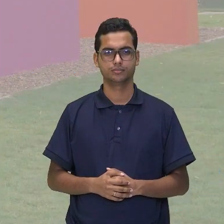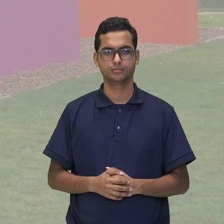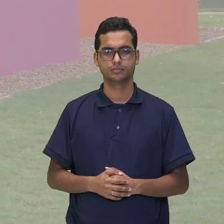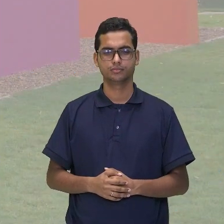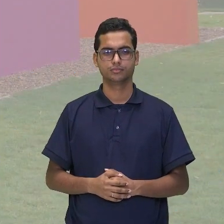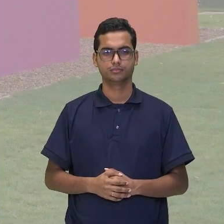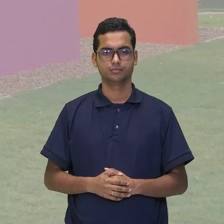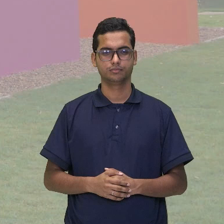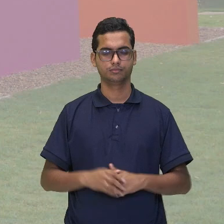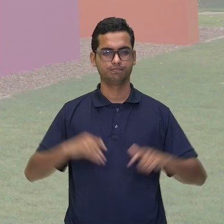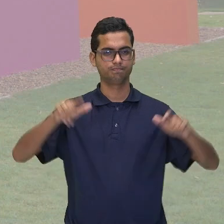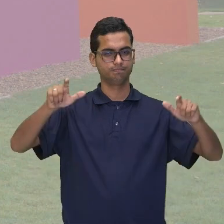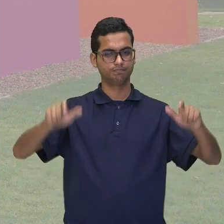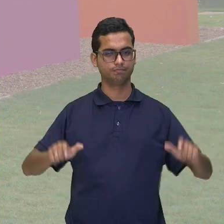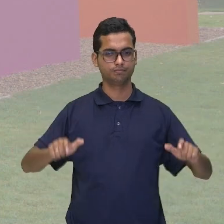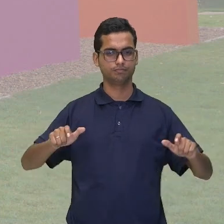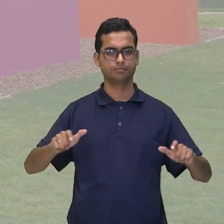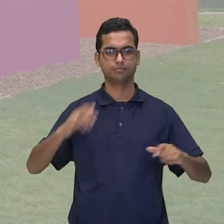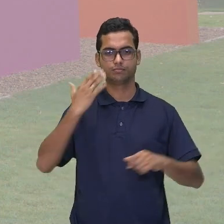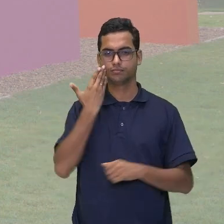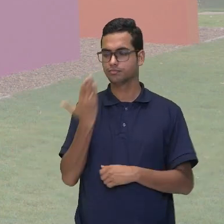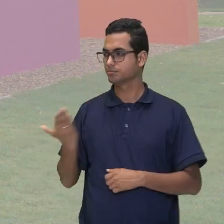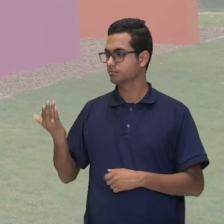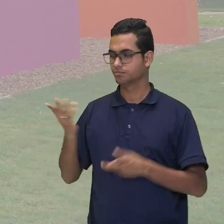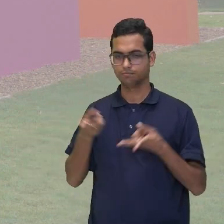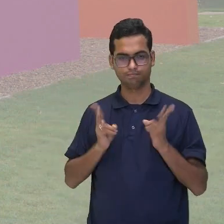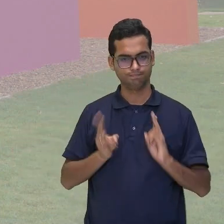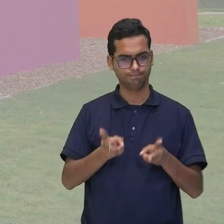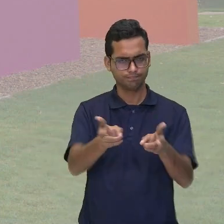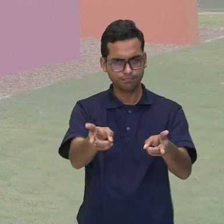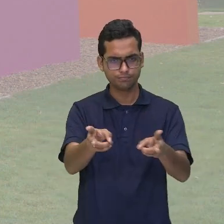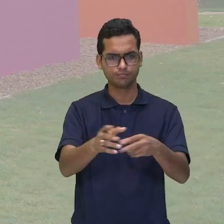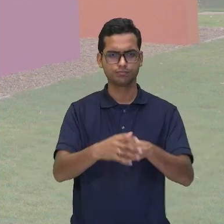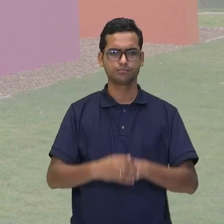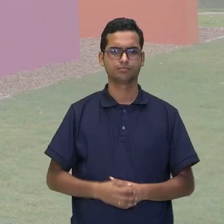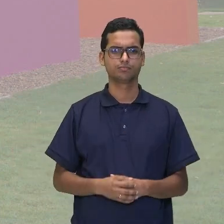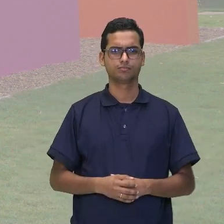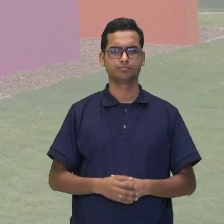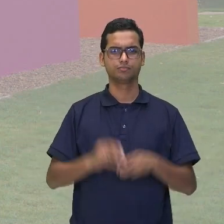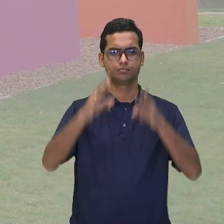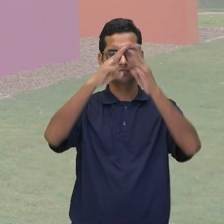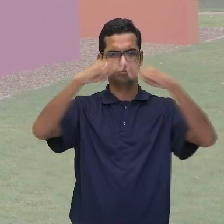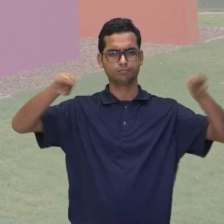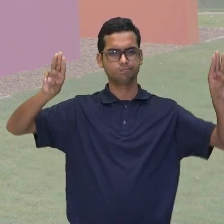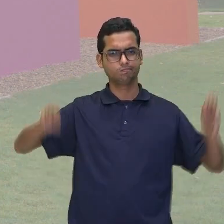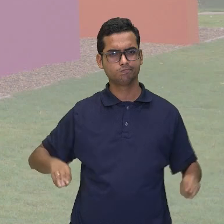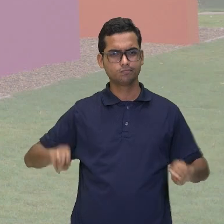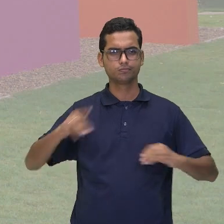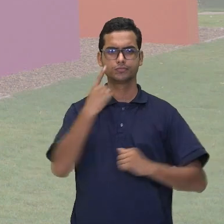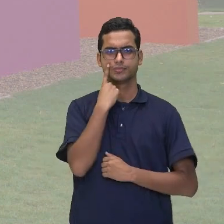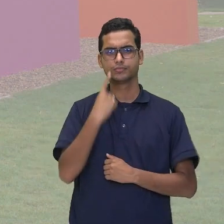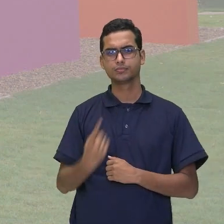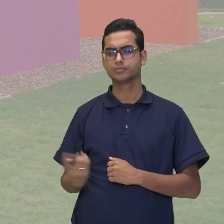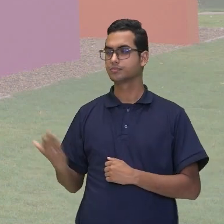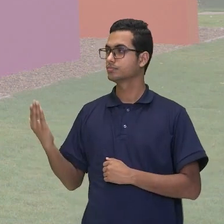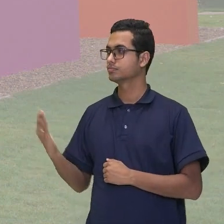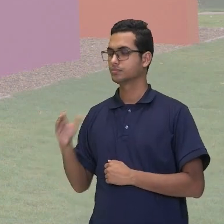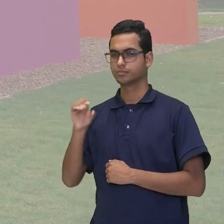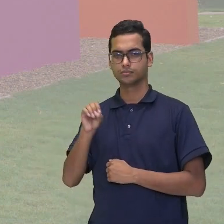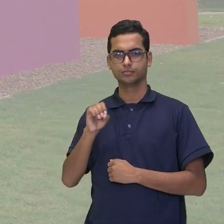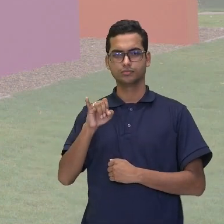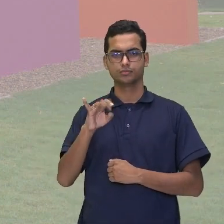instalação. Essa instalação aqui ela é permanente. Ela está no Museu Iotim, certo? Em Minas